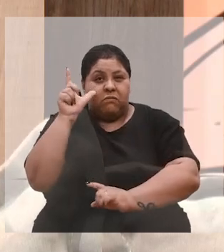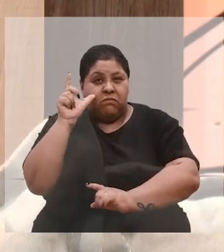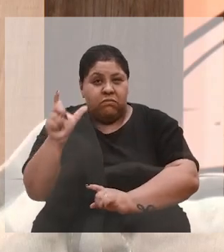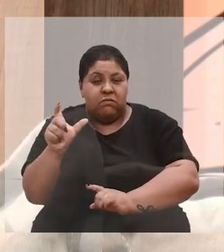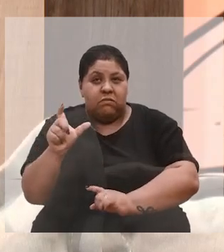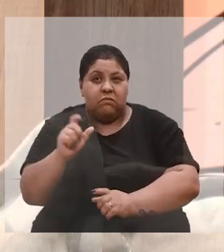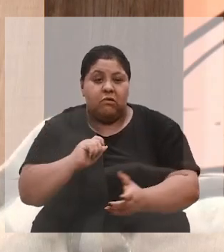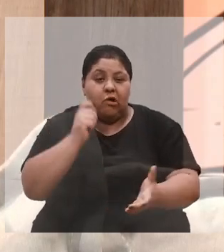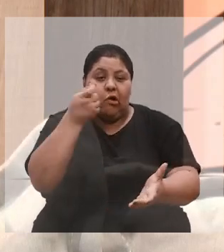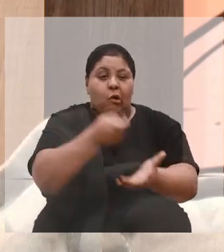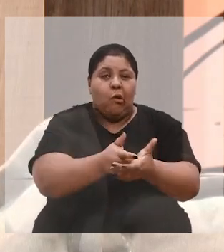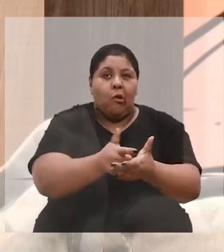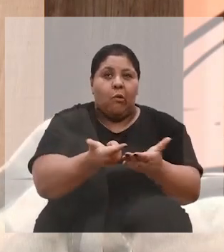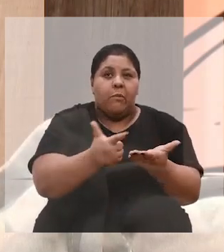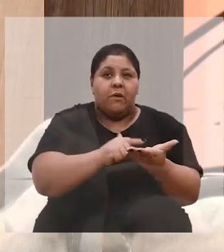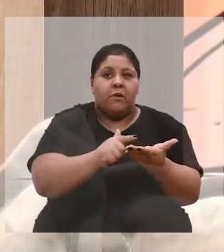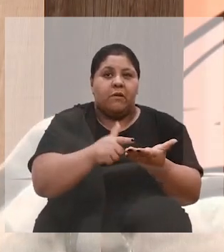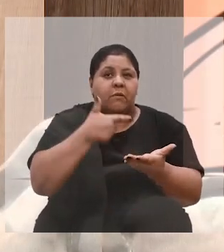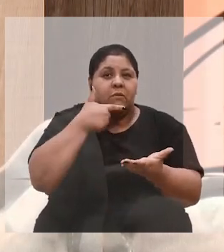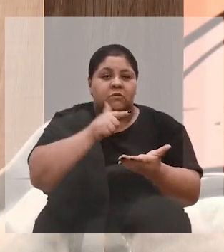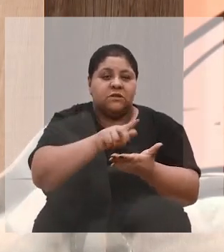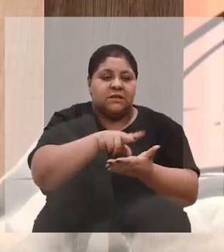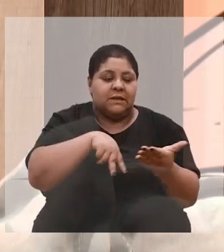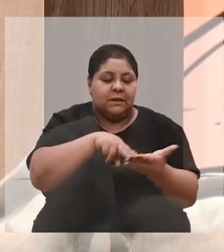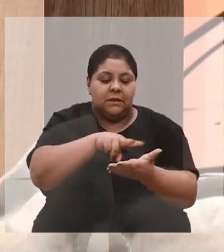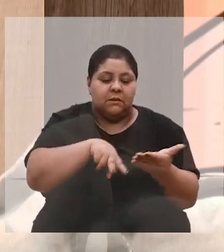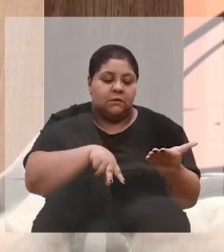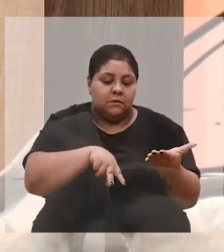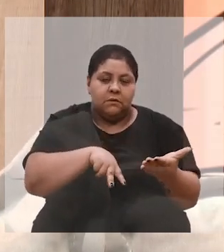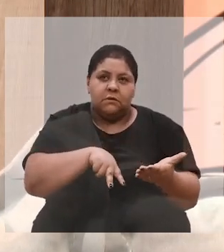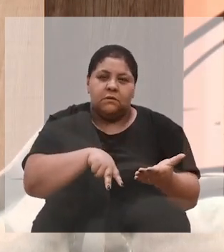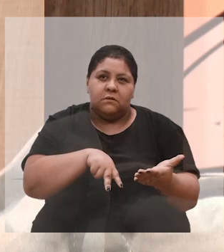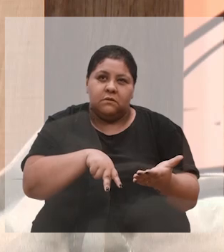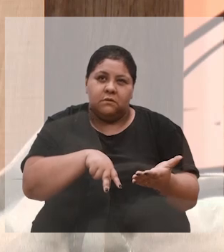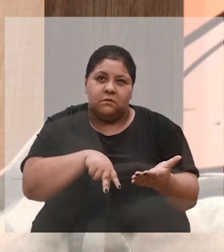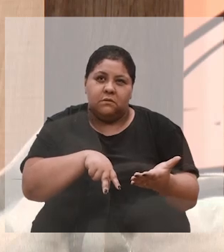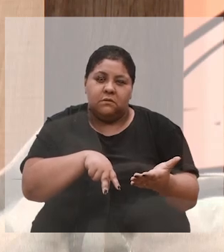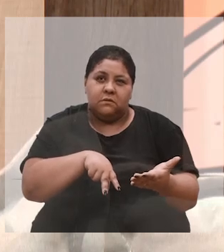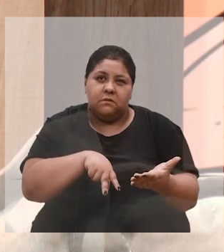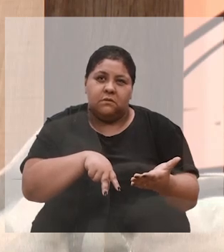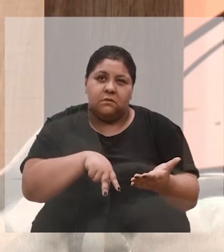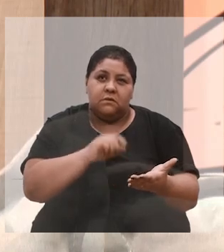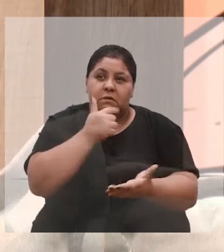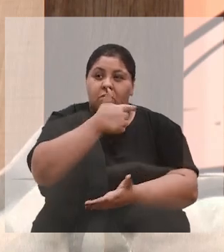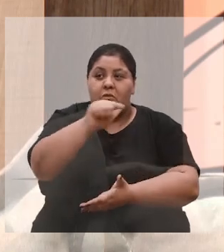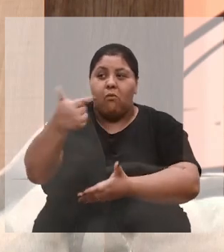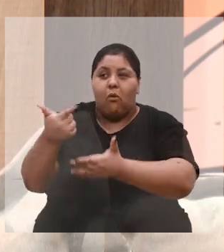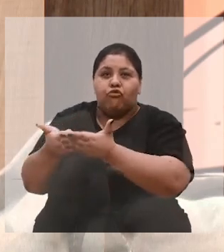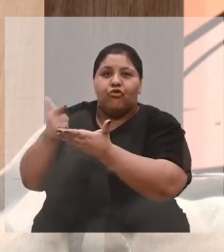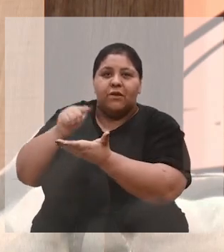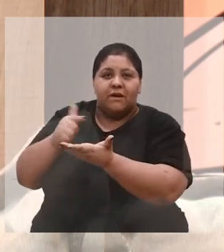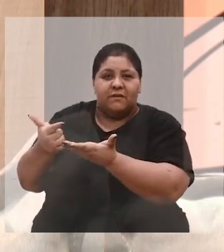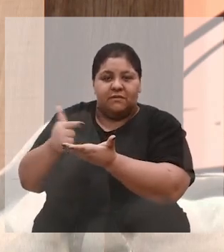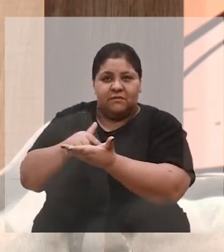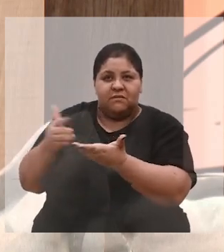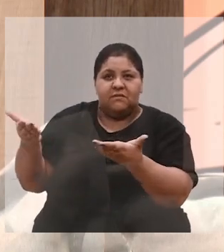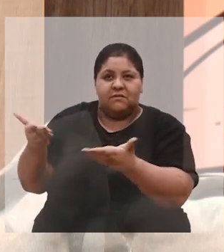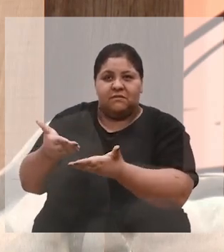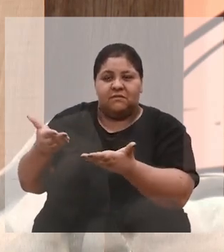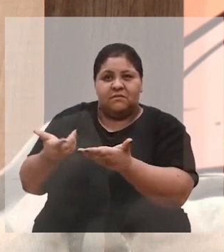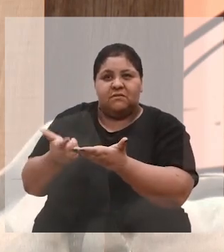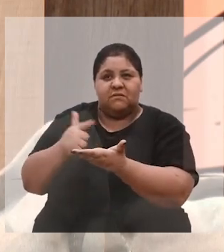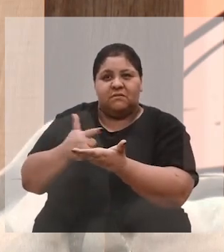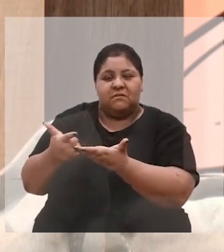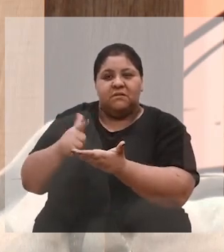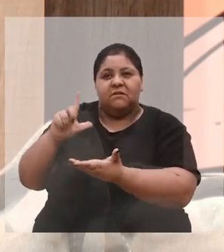interessada e adquirindo o livro para conseguir ler, né? E o outro livro